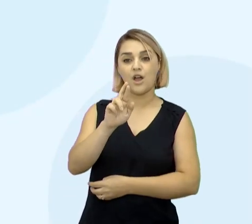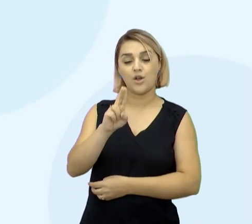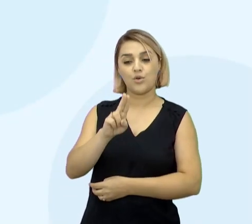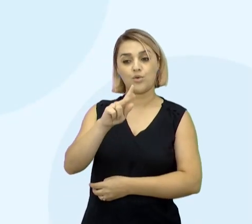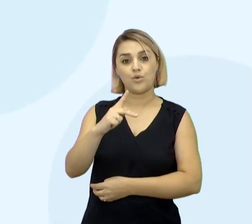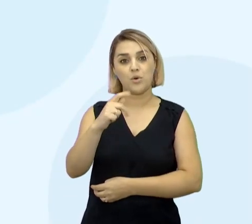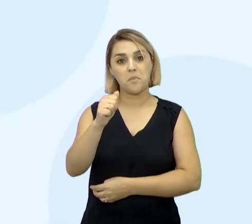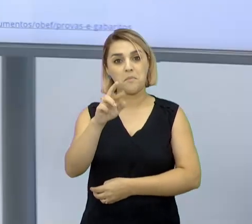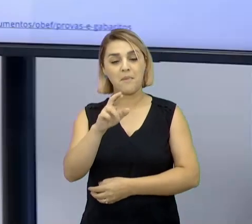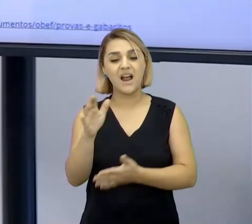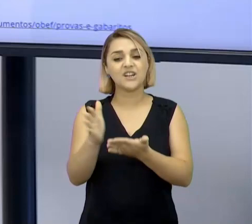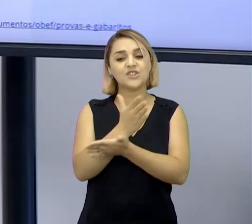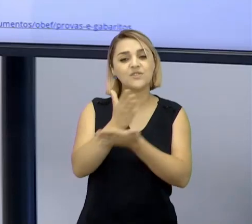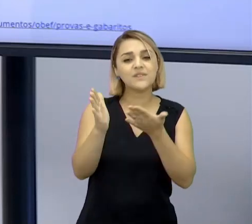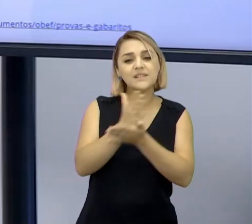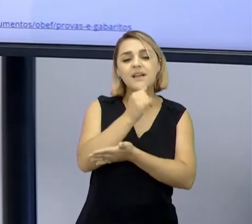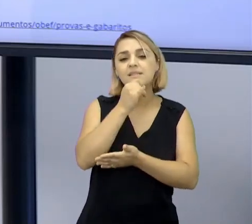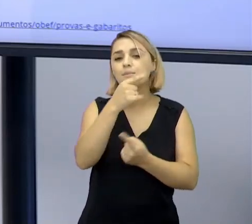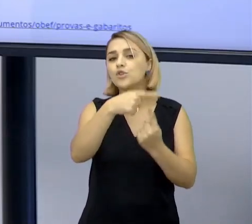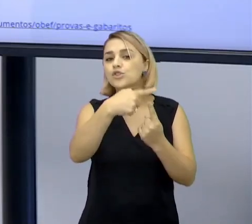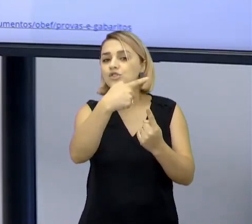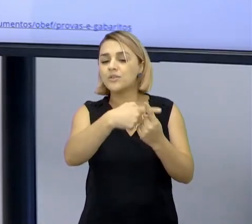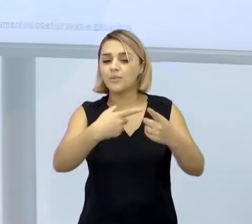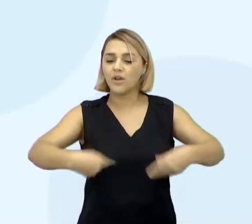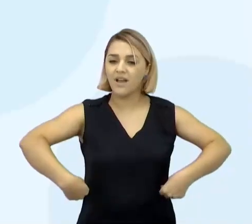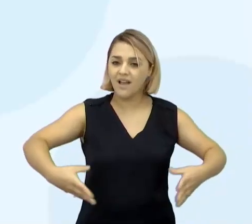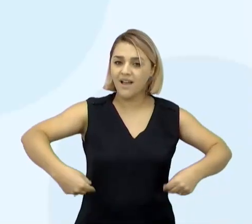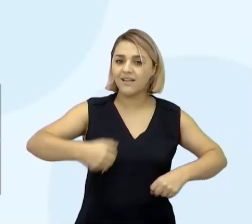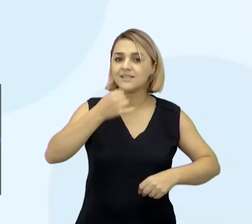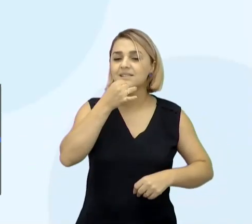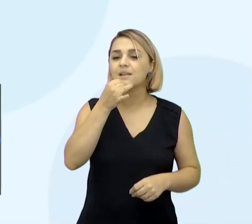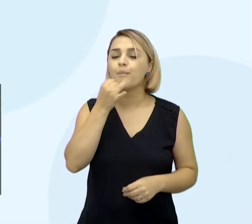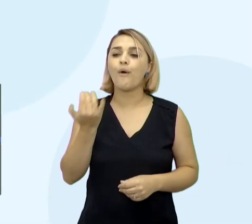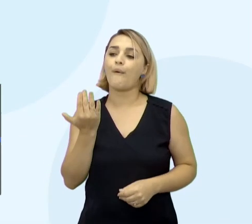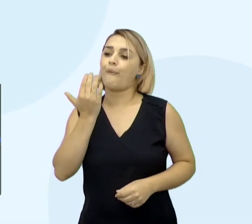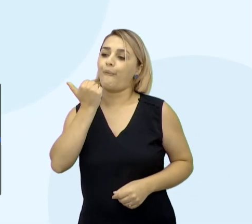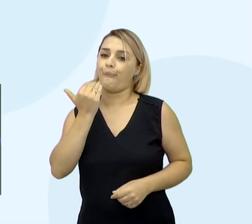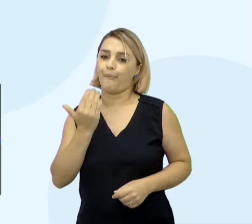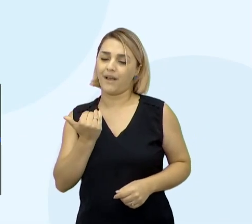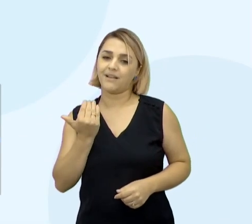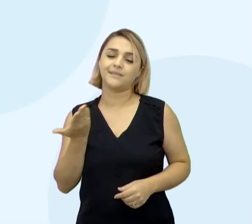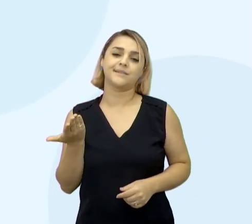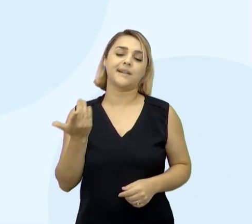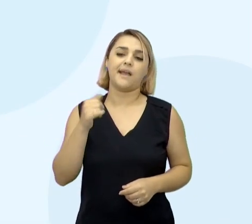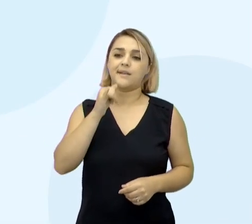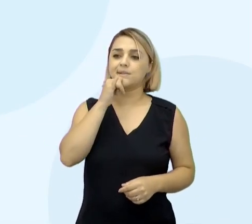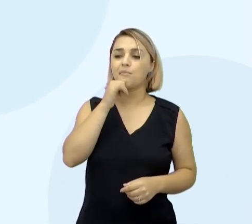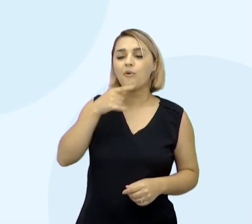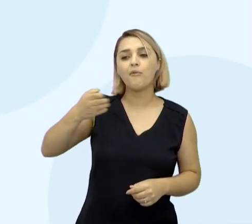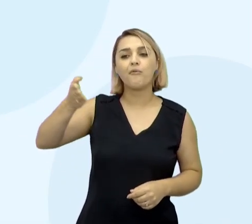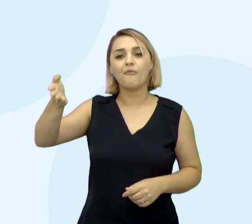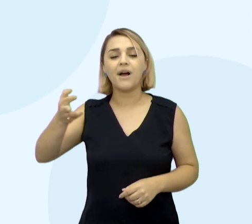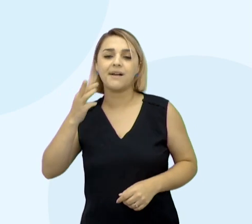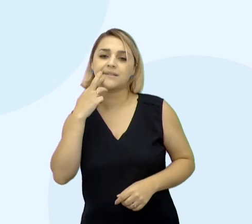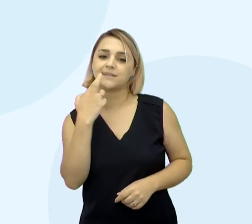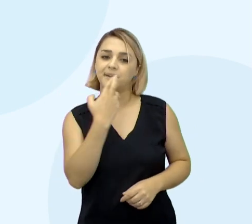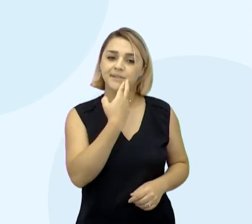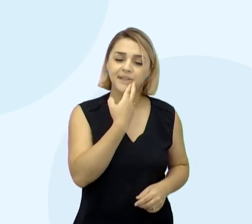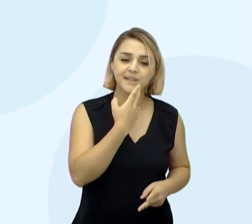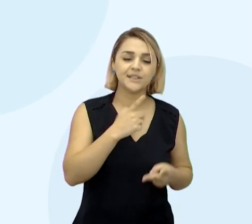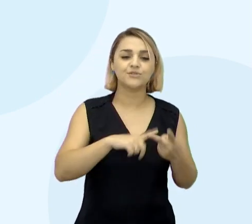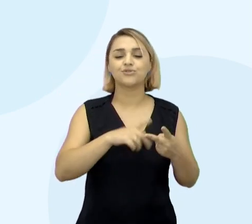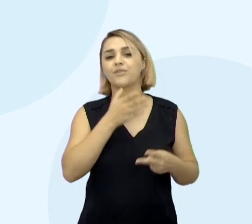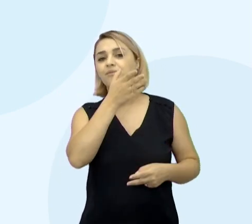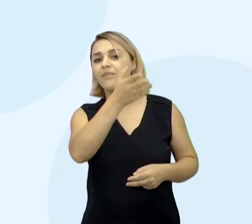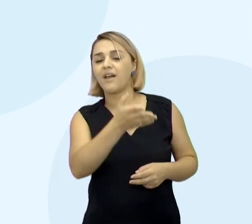como, por exemplo, alimentação. Então, na alimentação aqui vai entrar o quê? A cantina, os restaurantes, o fast food.